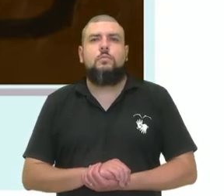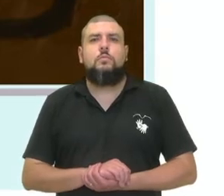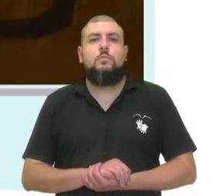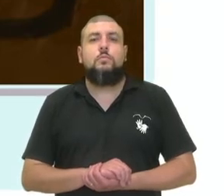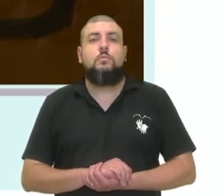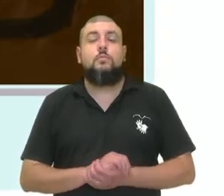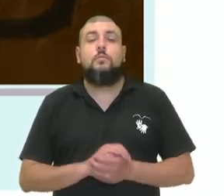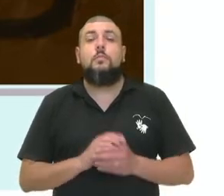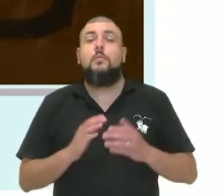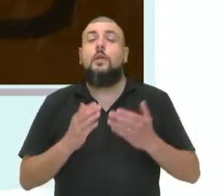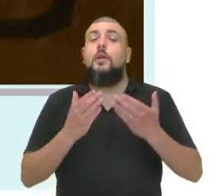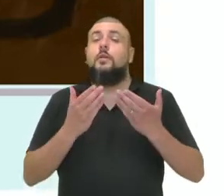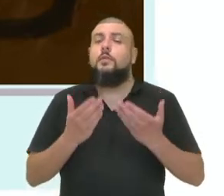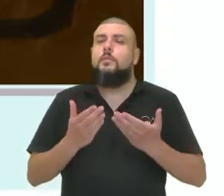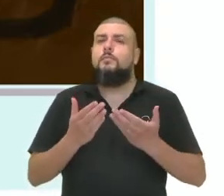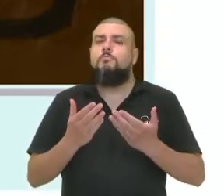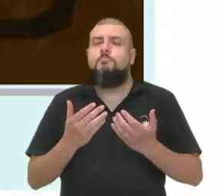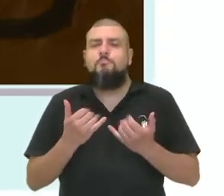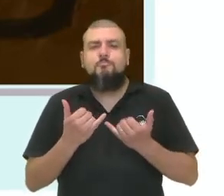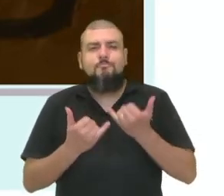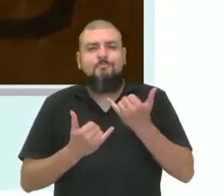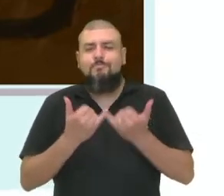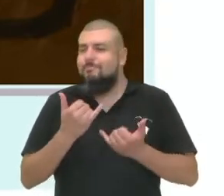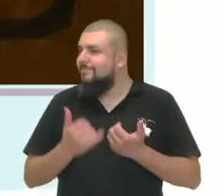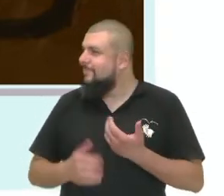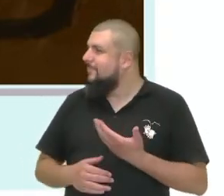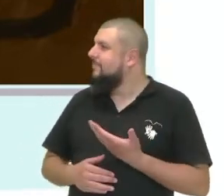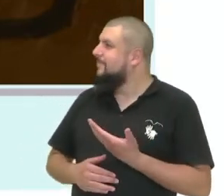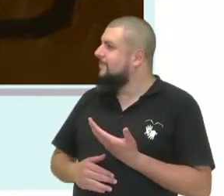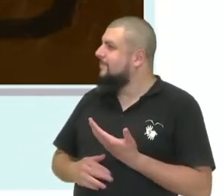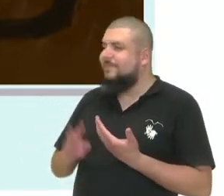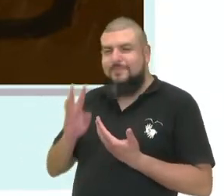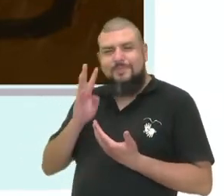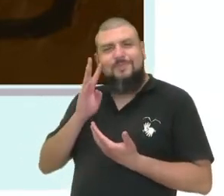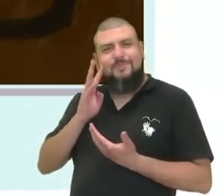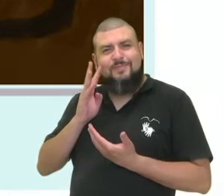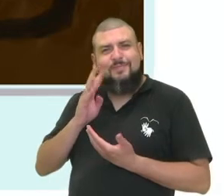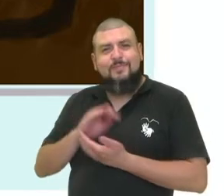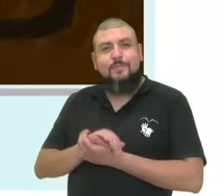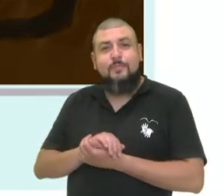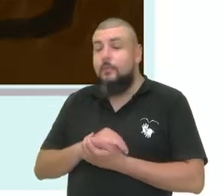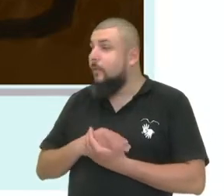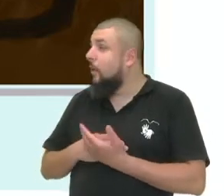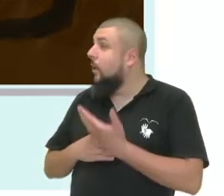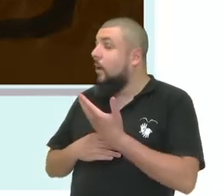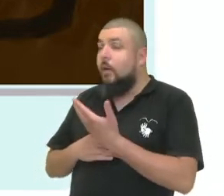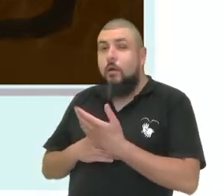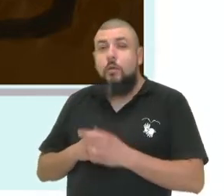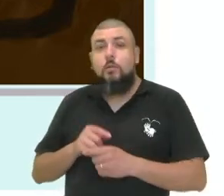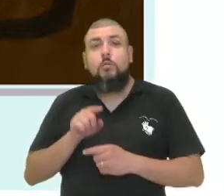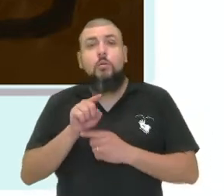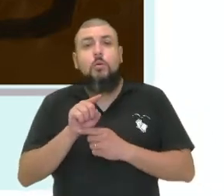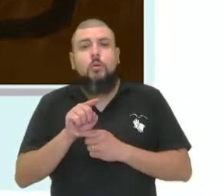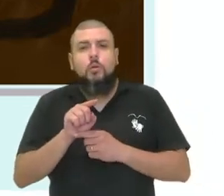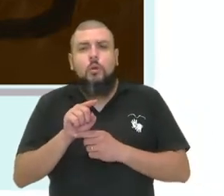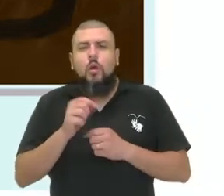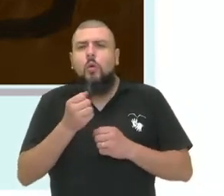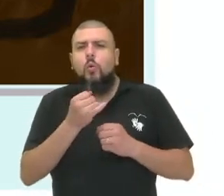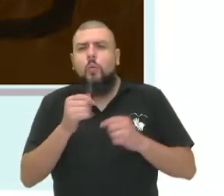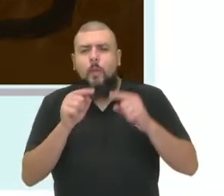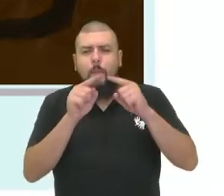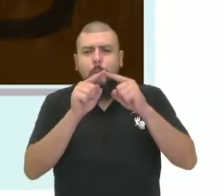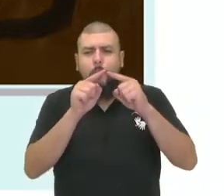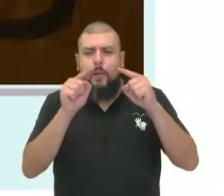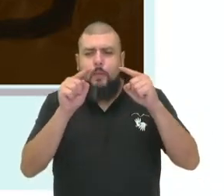então gente olha só mais um joguinho do Matinho fica aqui e aqui ele tá pedindo 31 polígono que tem exatamente